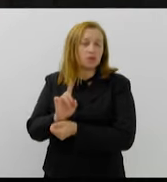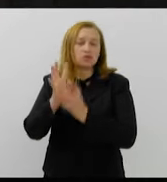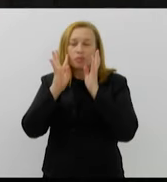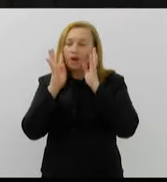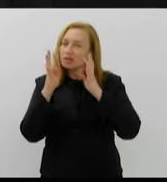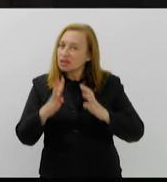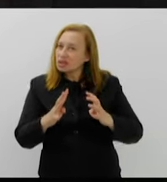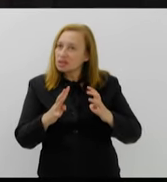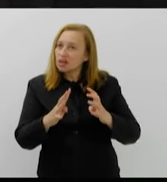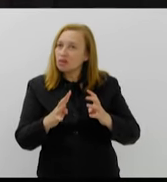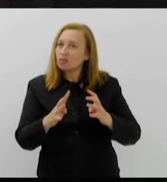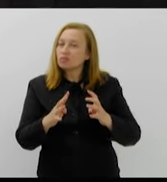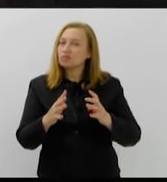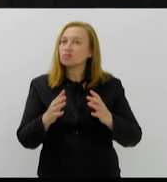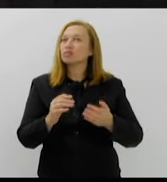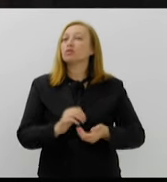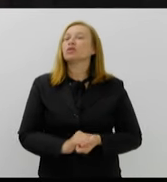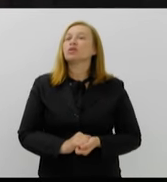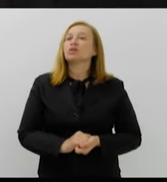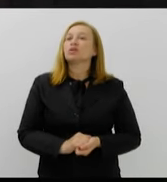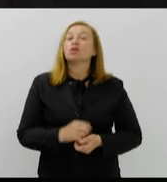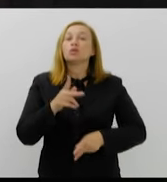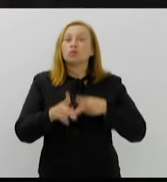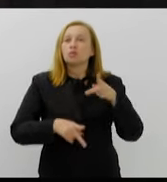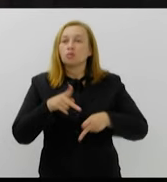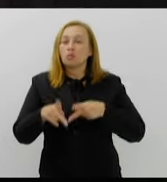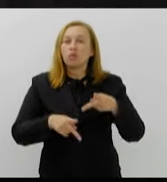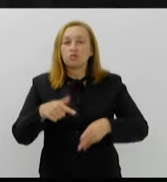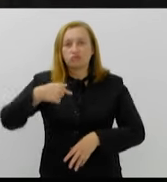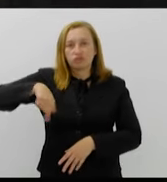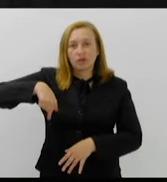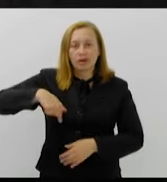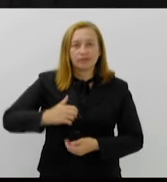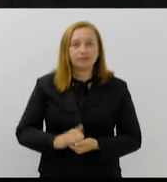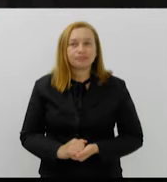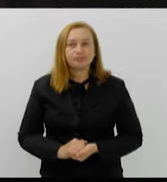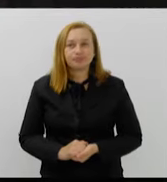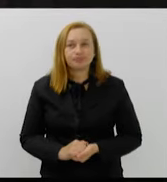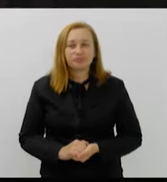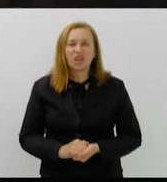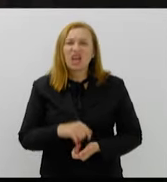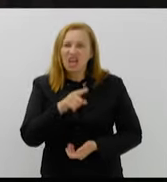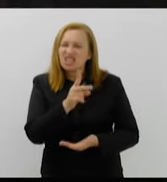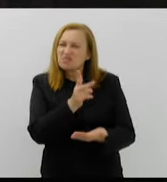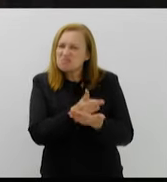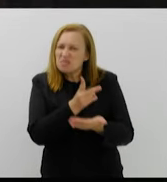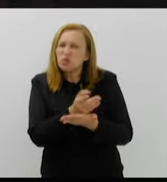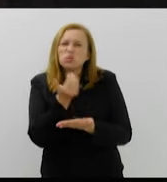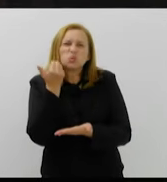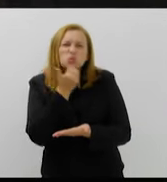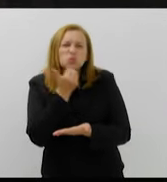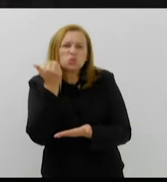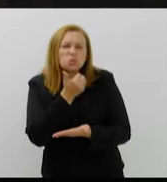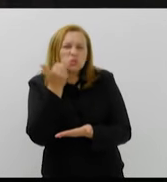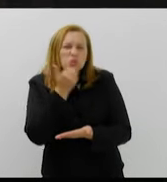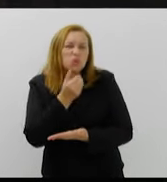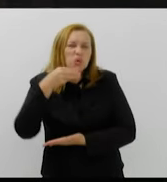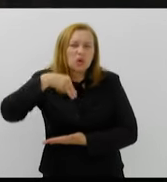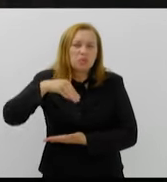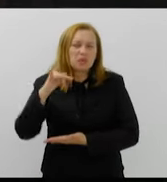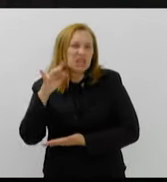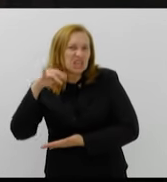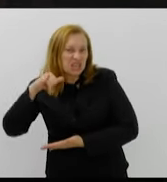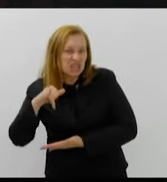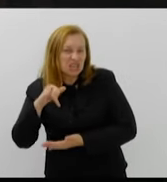atenção das autoridades e da população de Queimados esse mesmo canalha o seu Mirim que era o